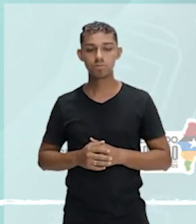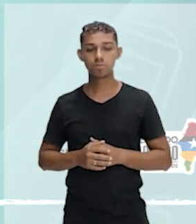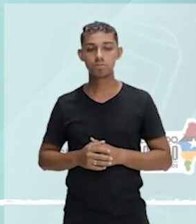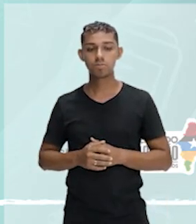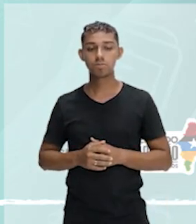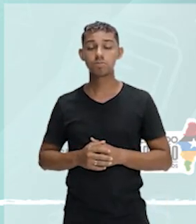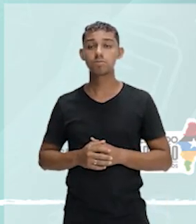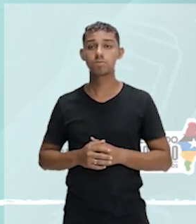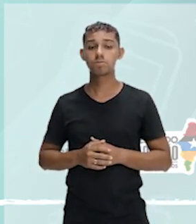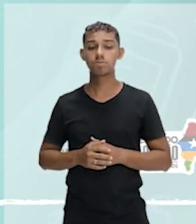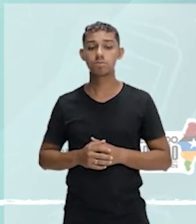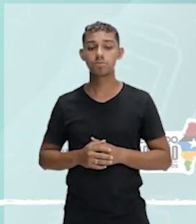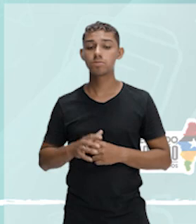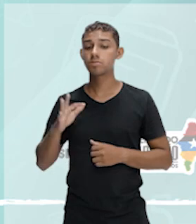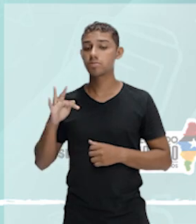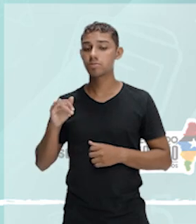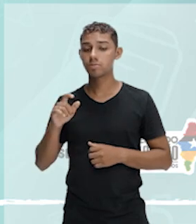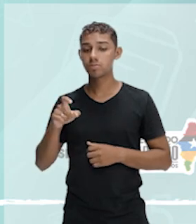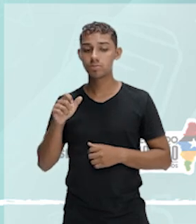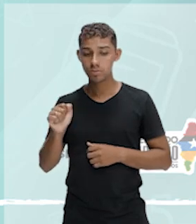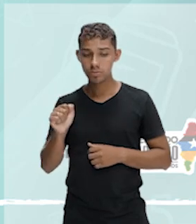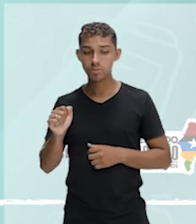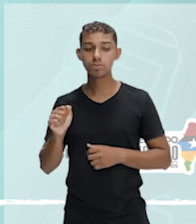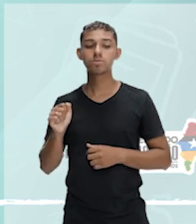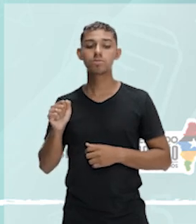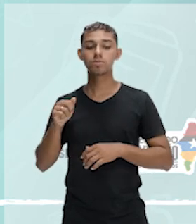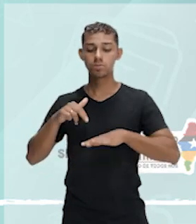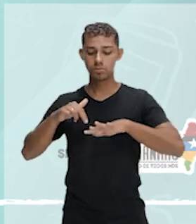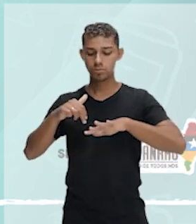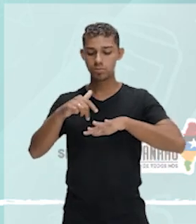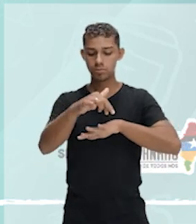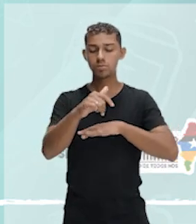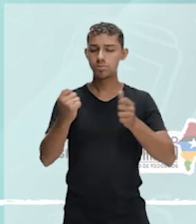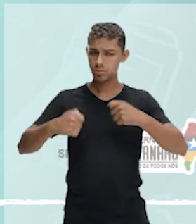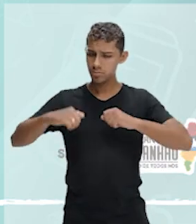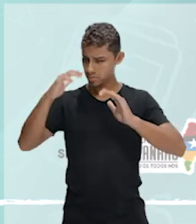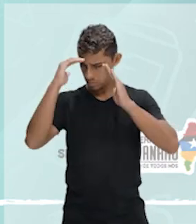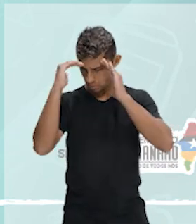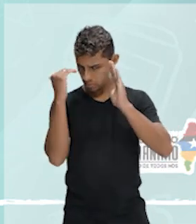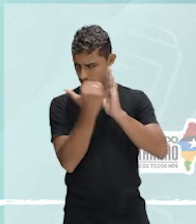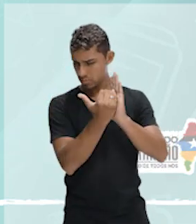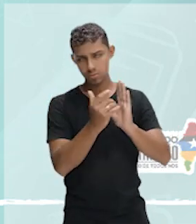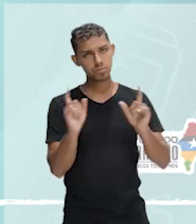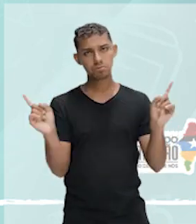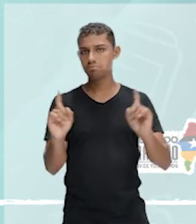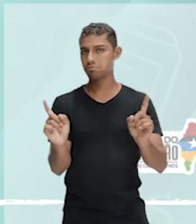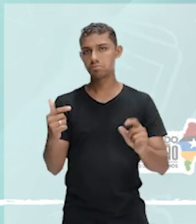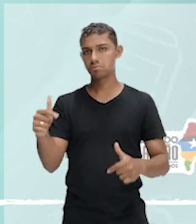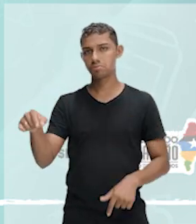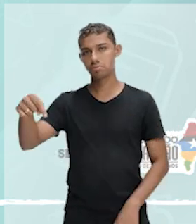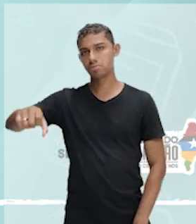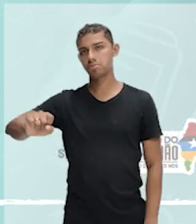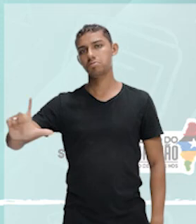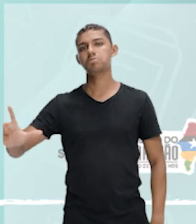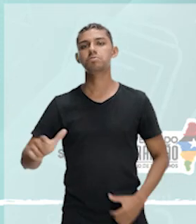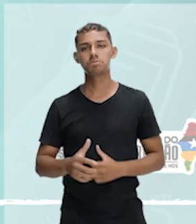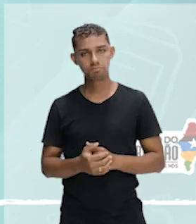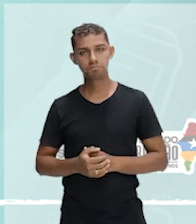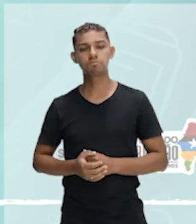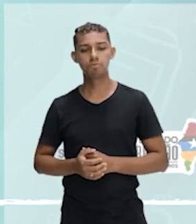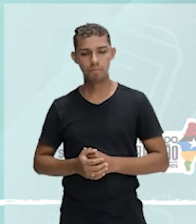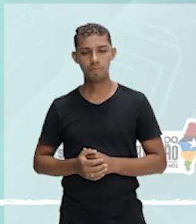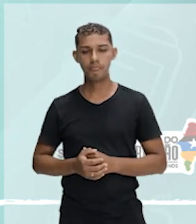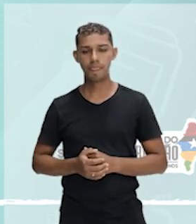nacional. Faixa de pedestres, que precisa ser obedecida e muitas vezes não é. Passo de cebra.